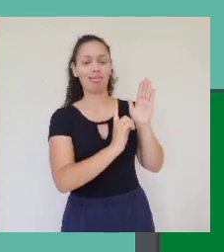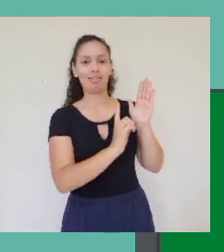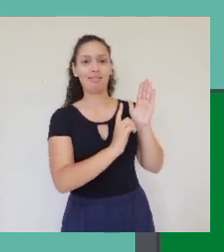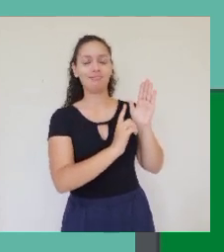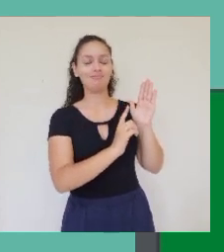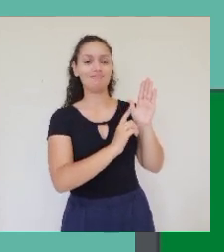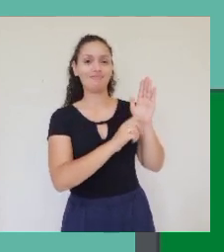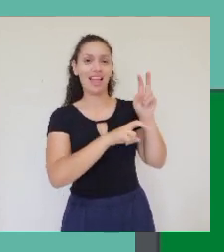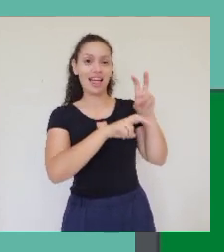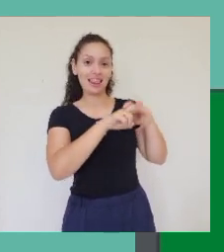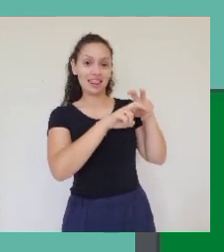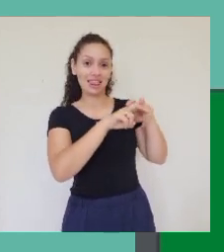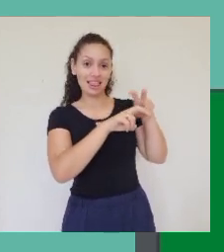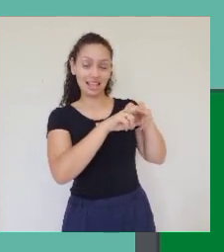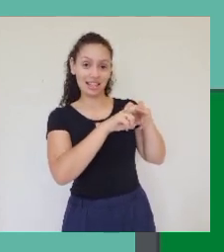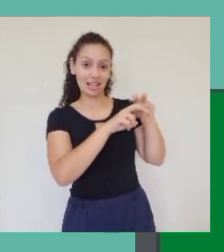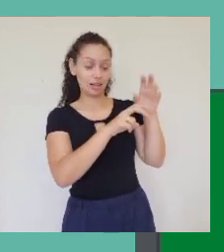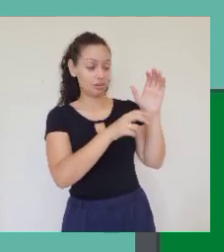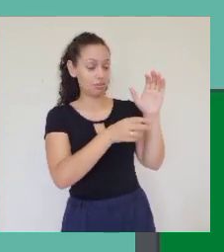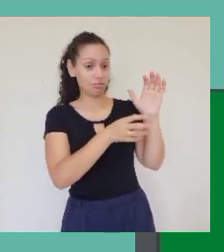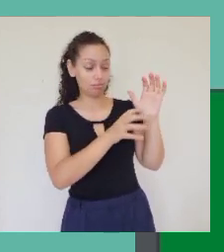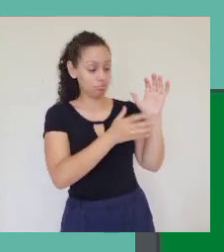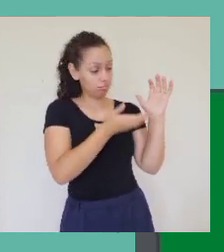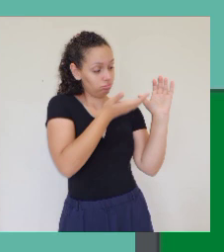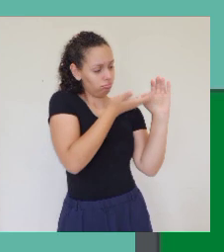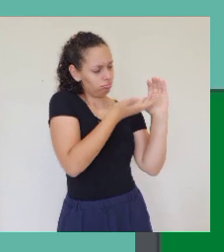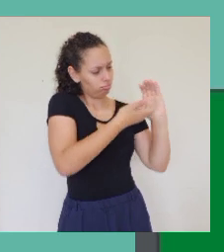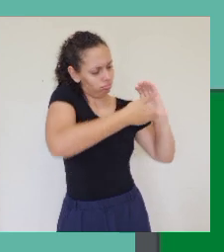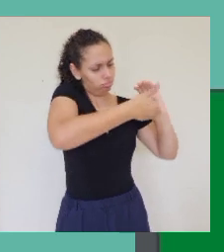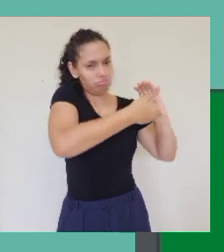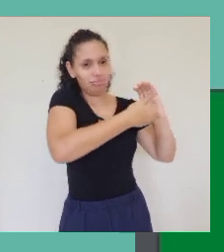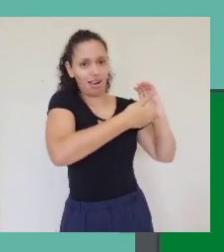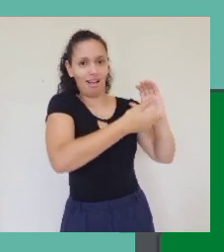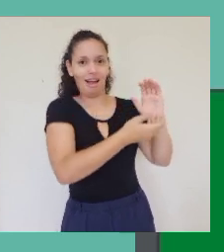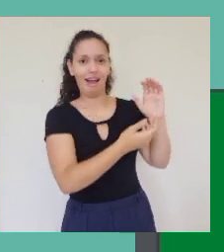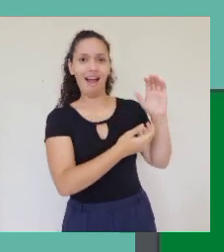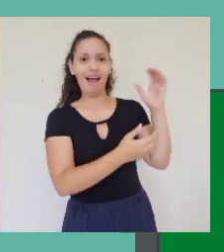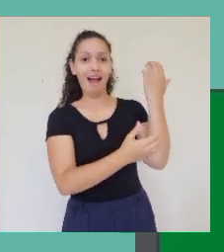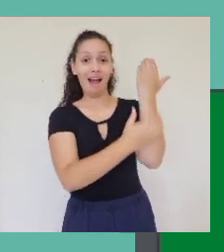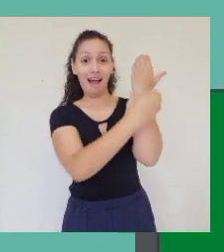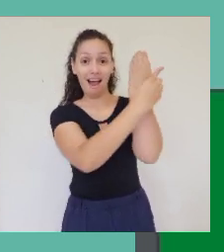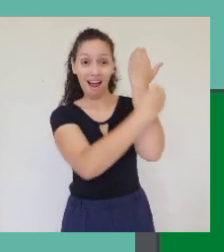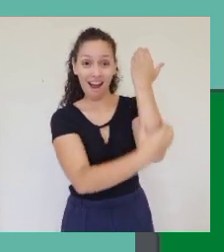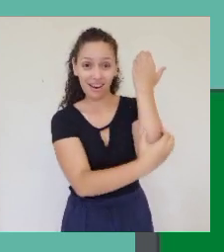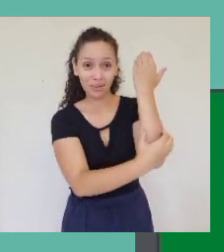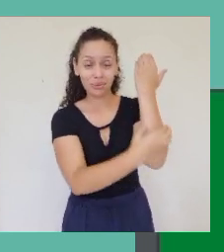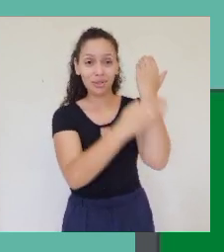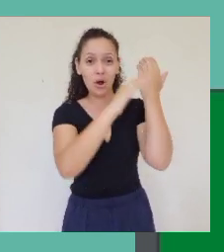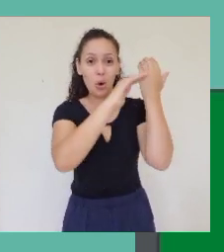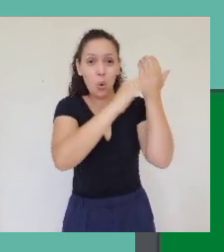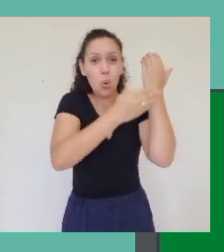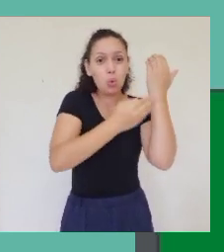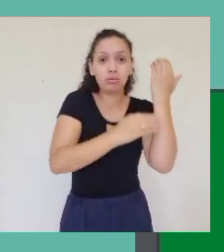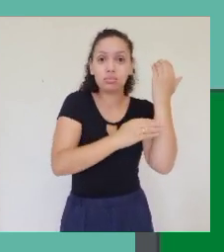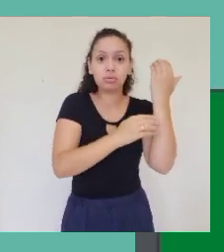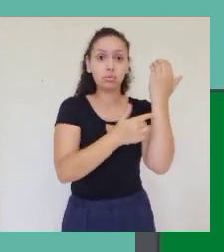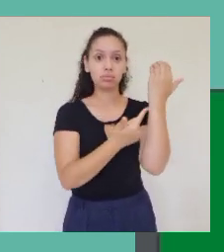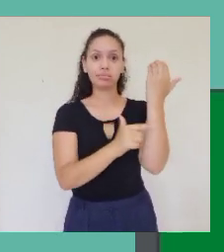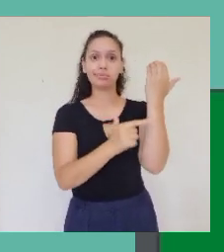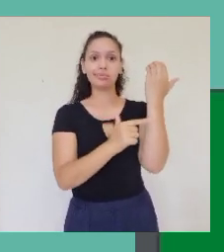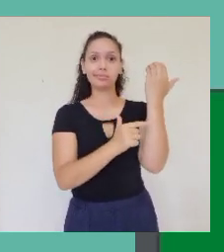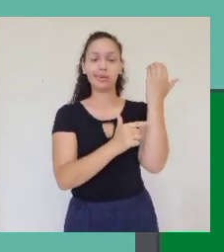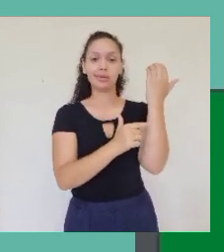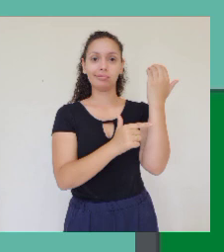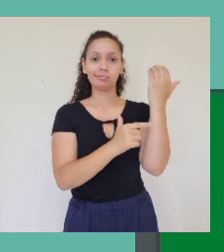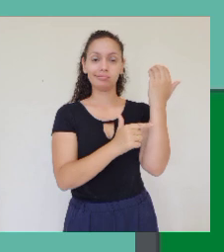do cóccix. Aí você tem uma retificação da coluna lombar, então ela perde a curvatura e começa a